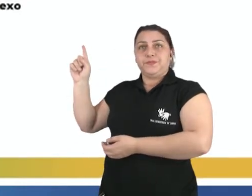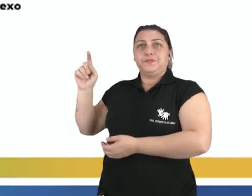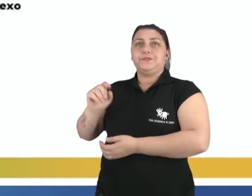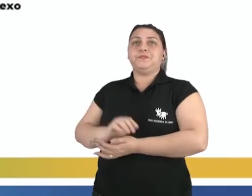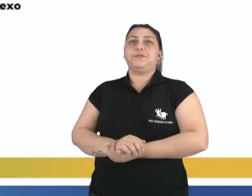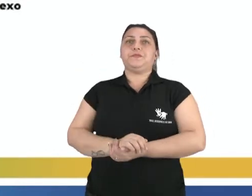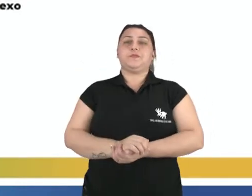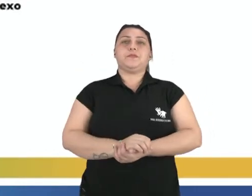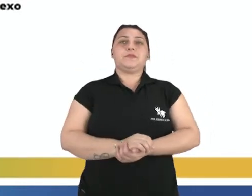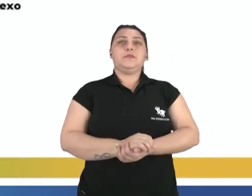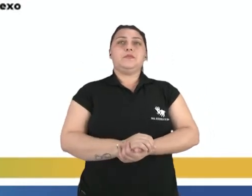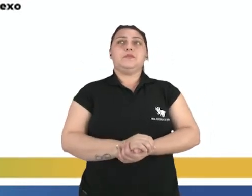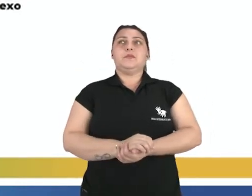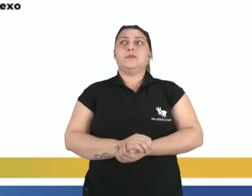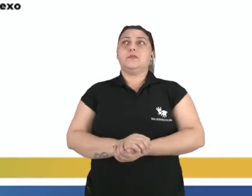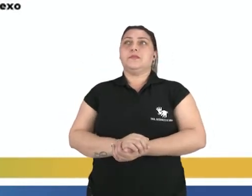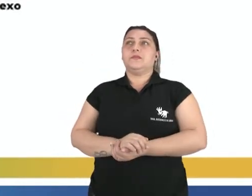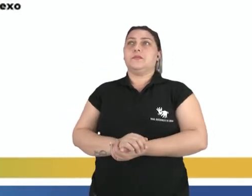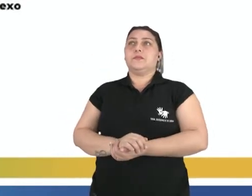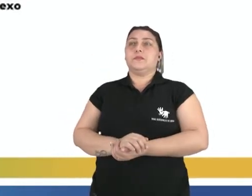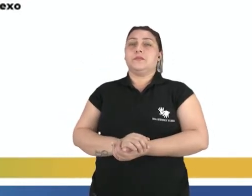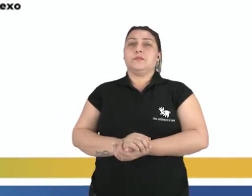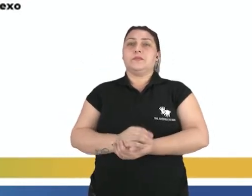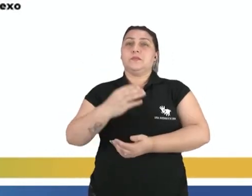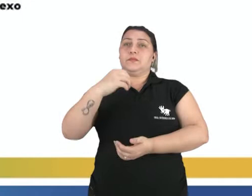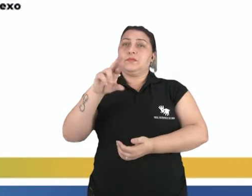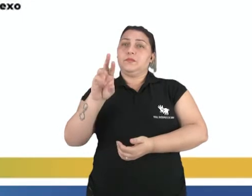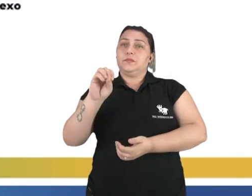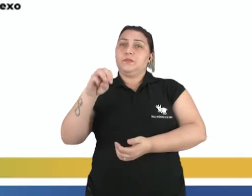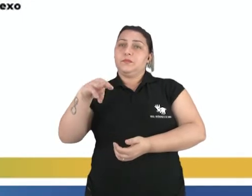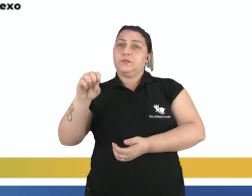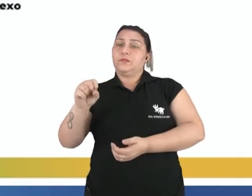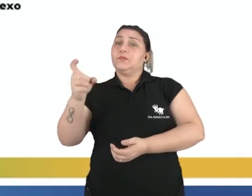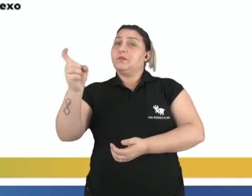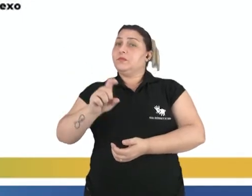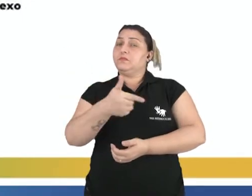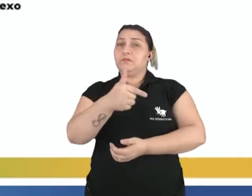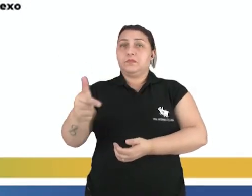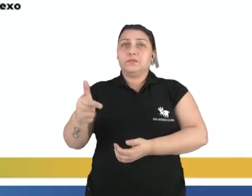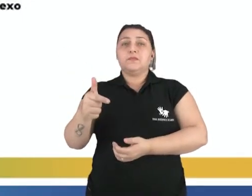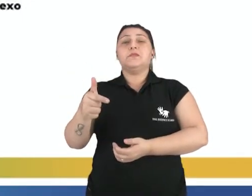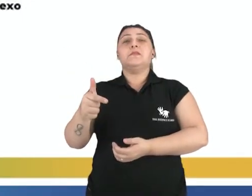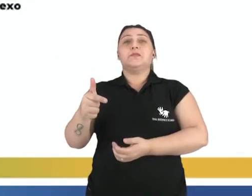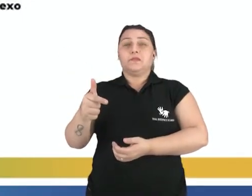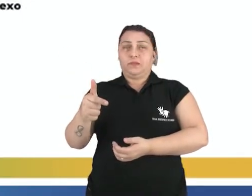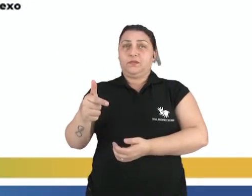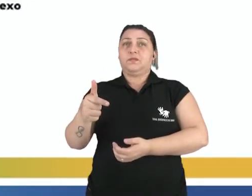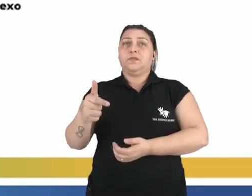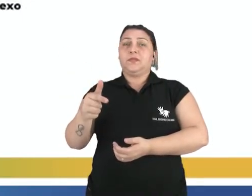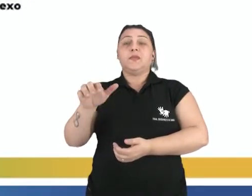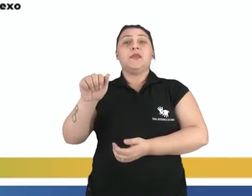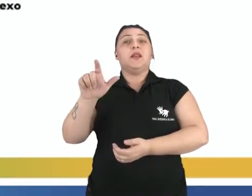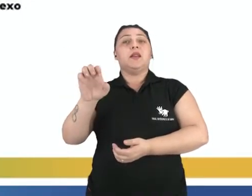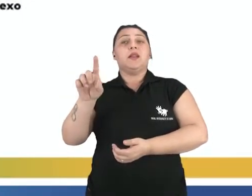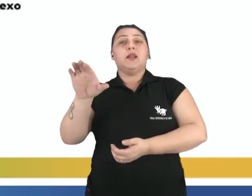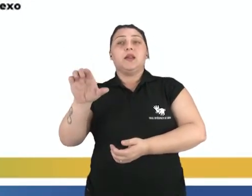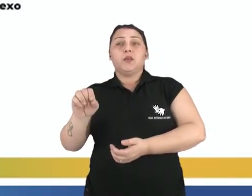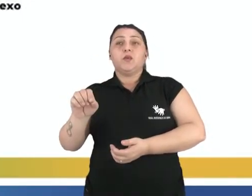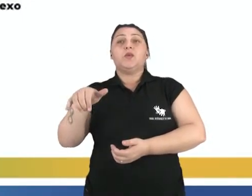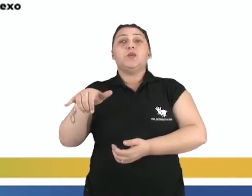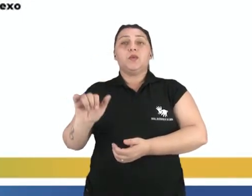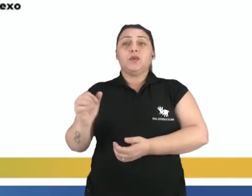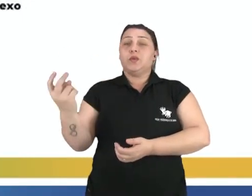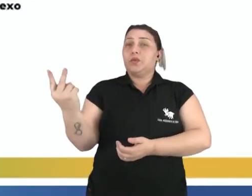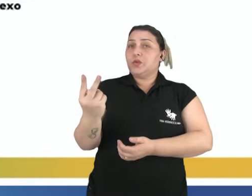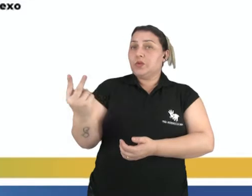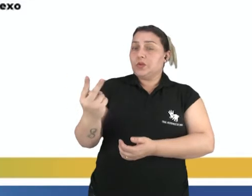figura abaixo, o cromossomo X não possui alelos nos cromossomos Y. Isso é, entre os